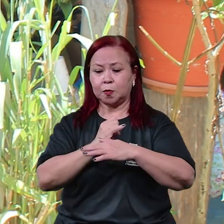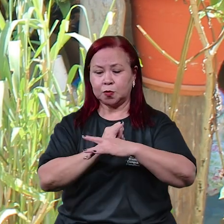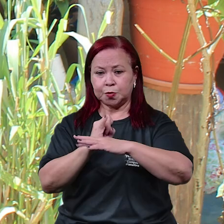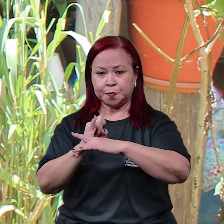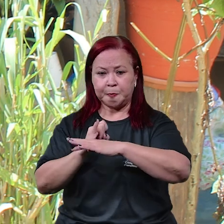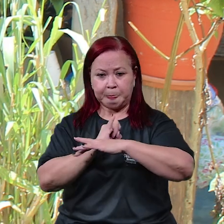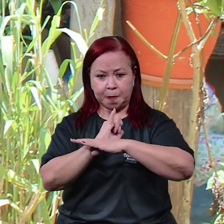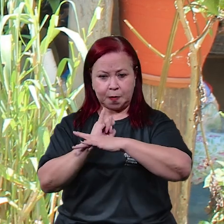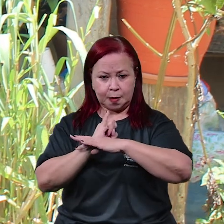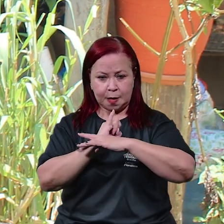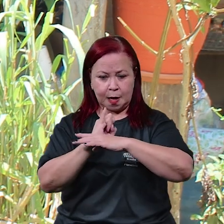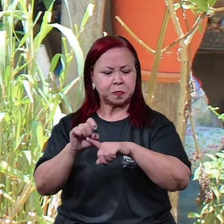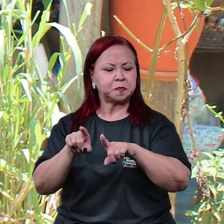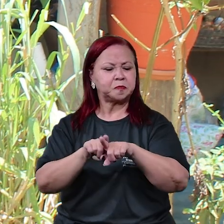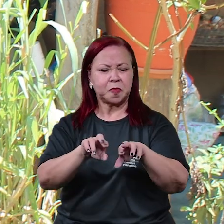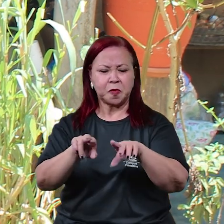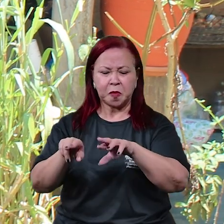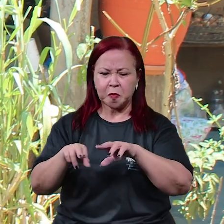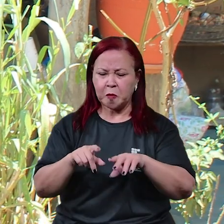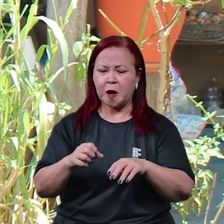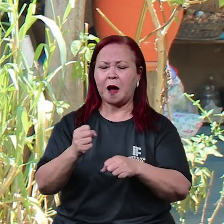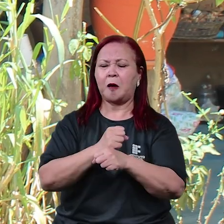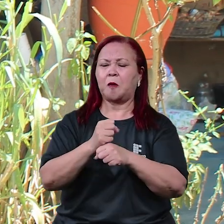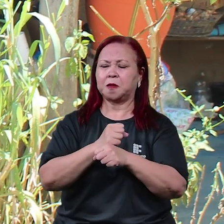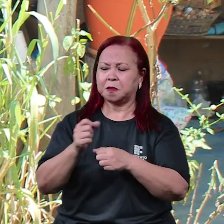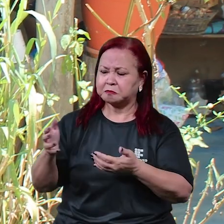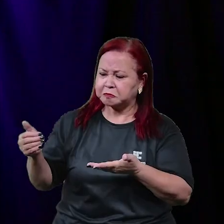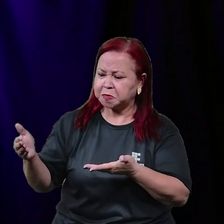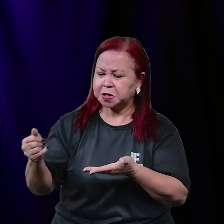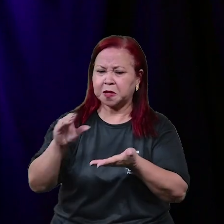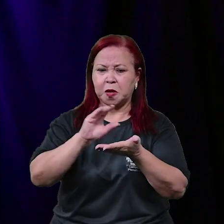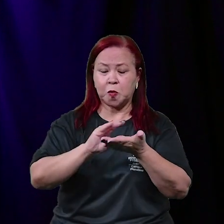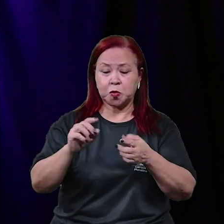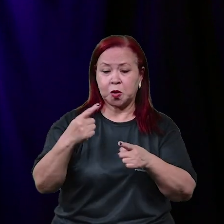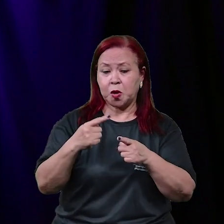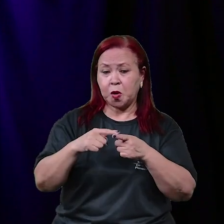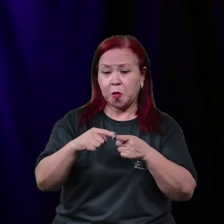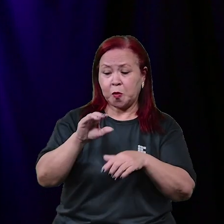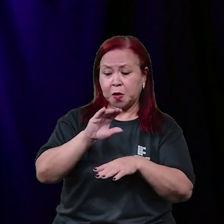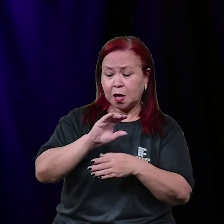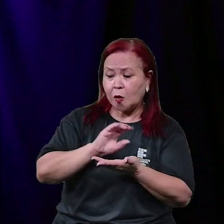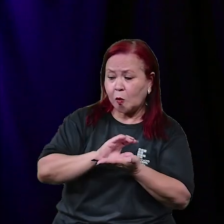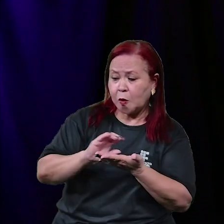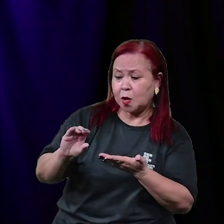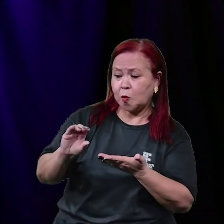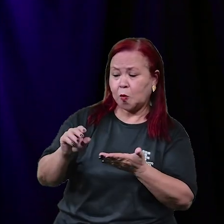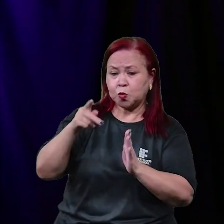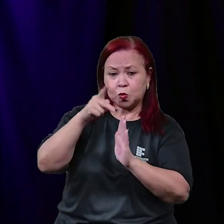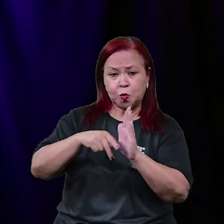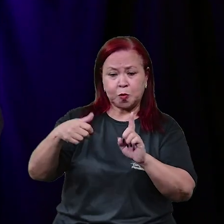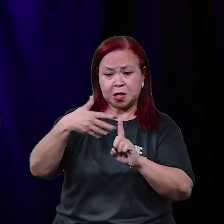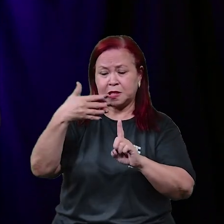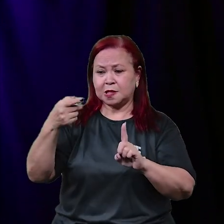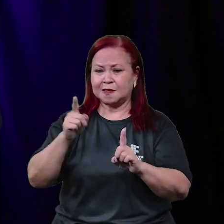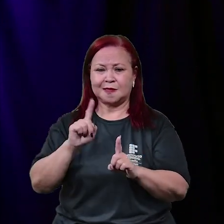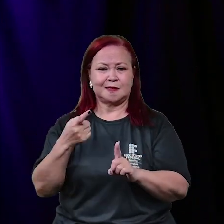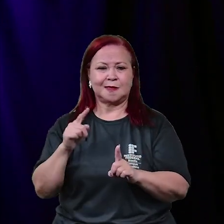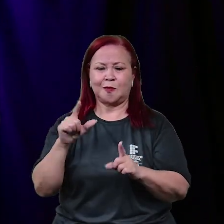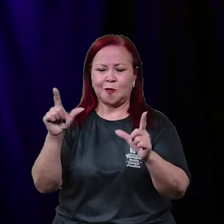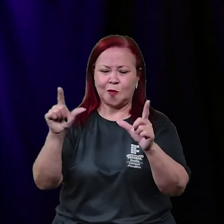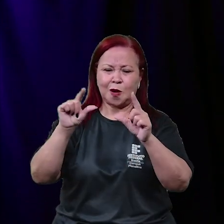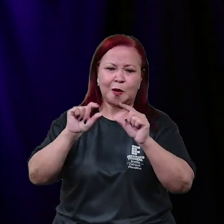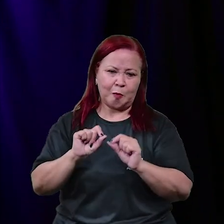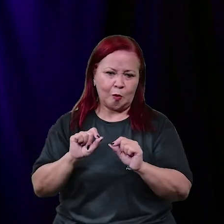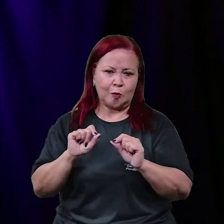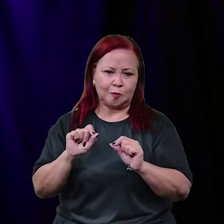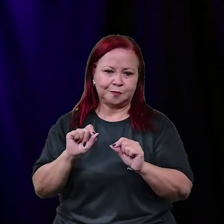Ilhéus. E aí foi a mesma coisa, elas passaram o ano inteiro arrecadando recursos, porque o recurso do projeto de extensão não cobria, né, os gastos de